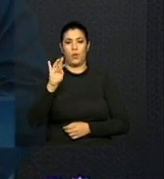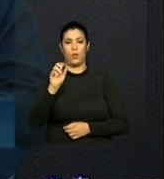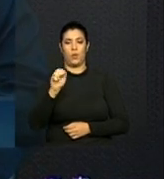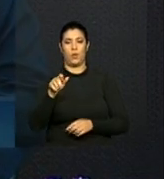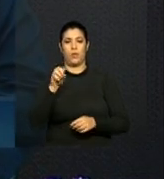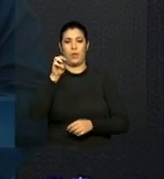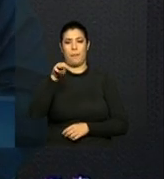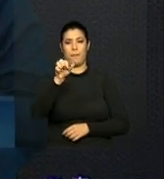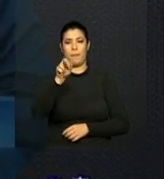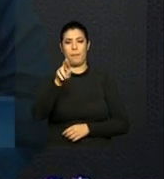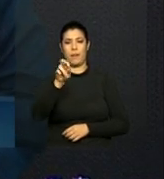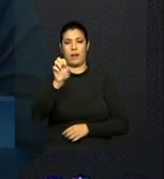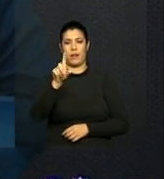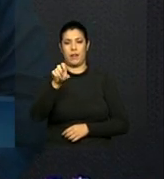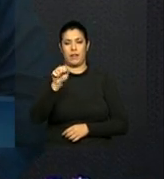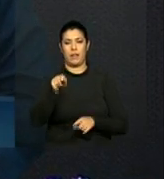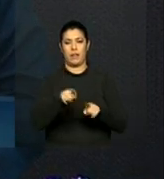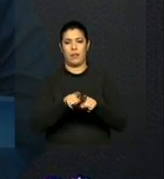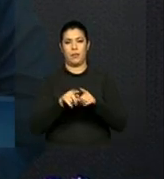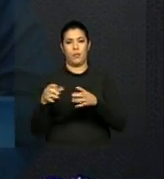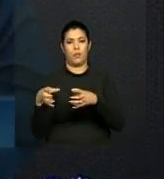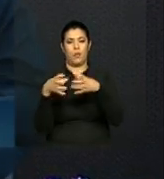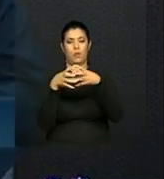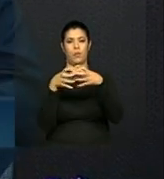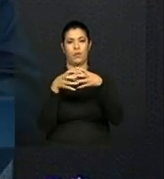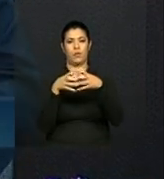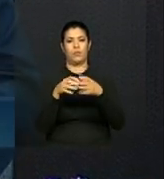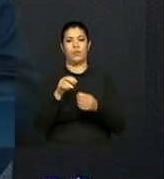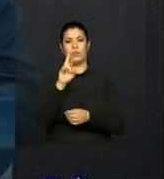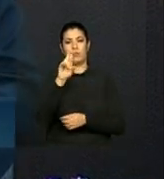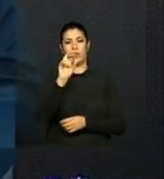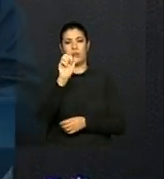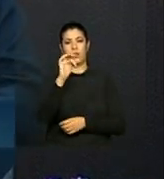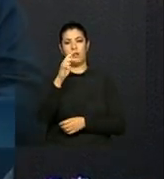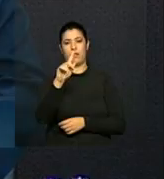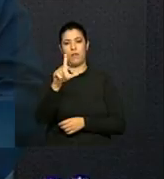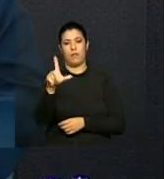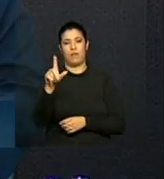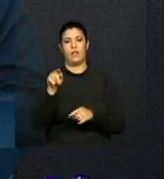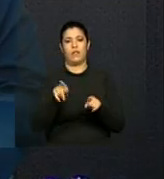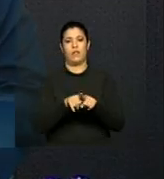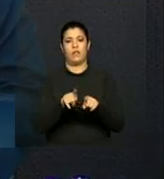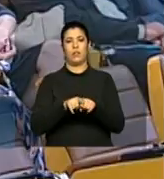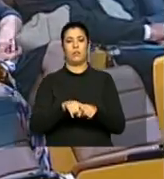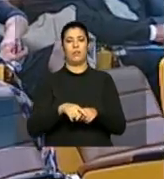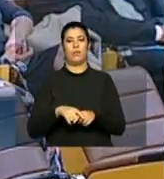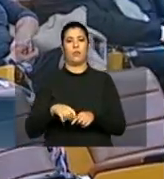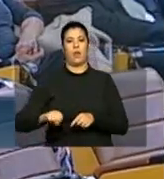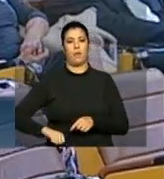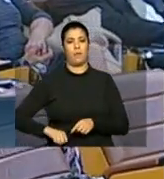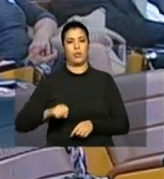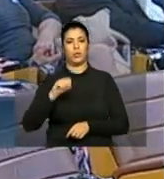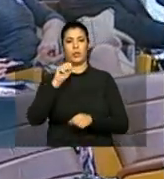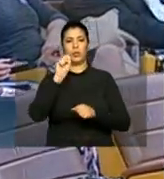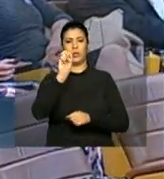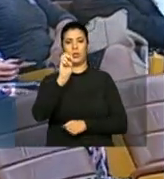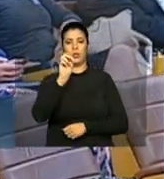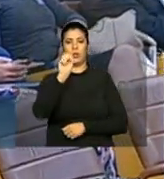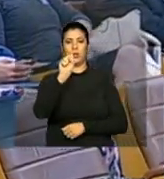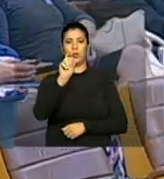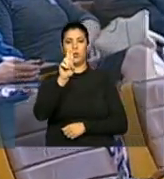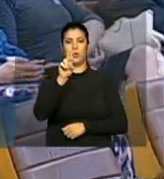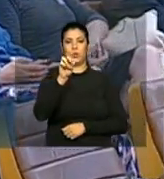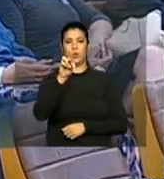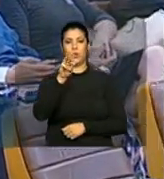acompanhado de integrante do membro do corpo diplomático cubano, Rafael Hidalgo, da Embaixada do Suriname, Marlon Mohamed de Al